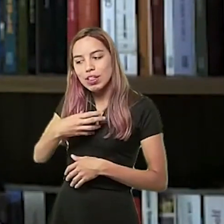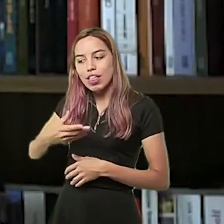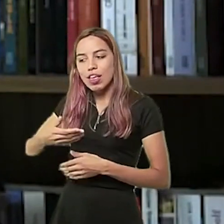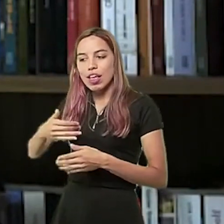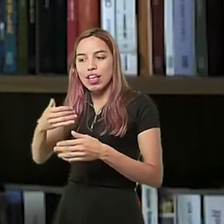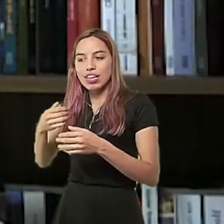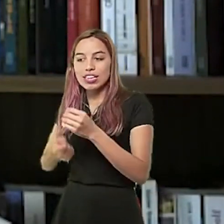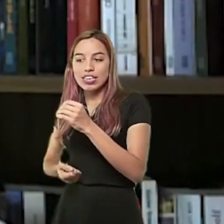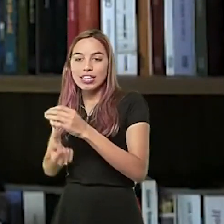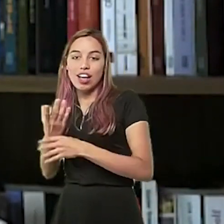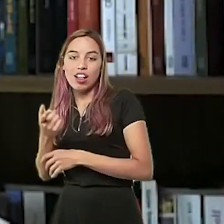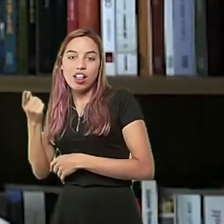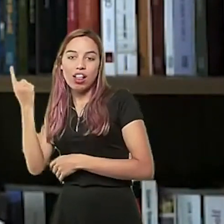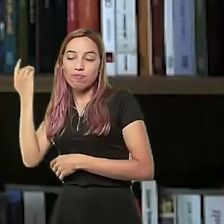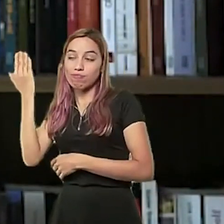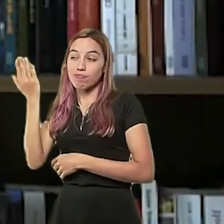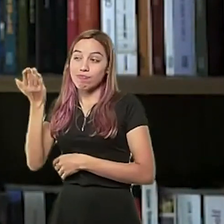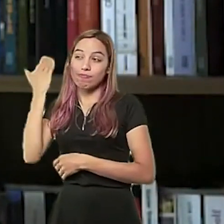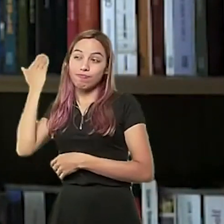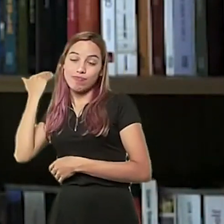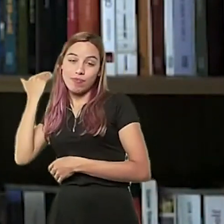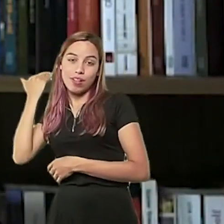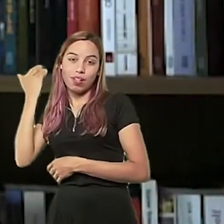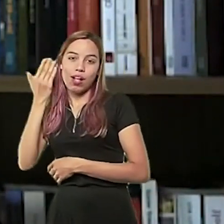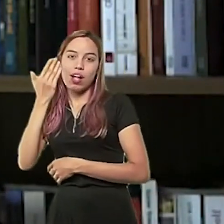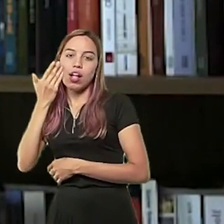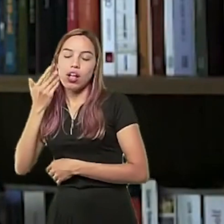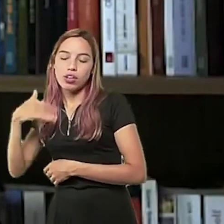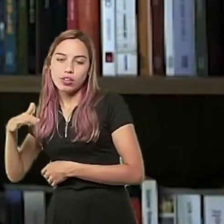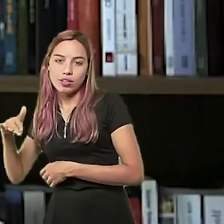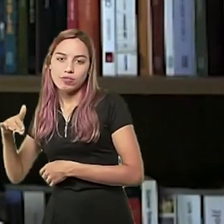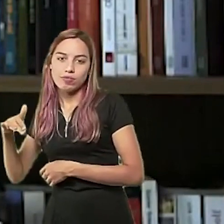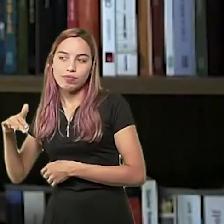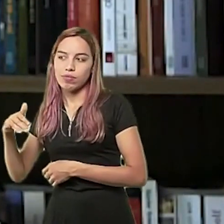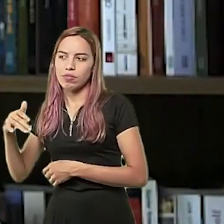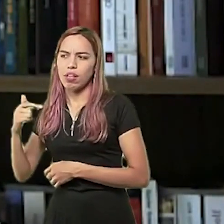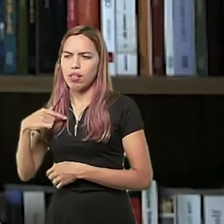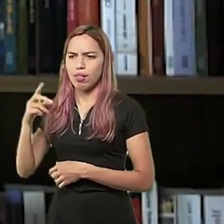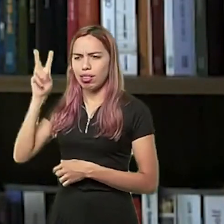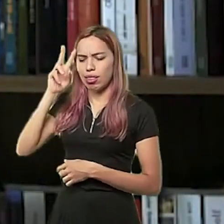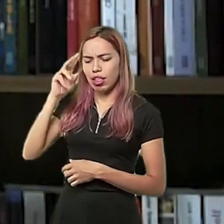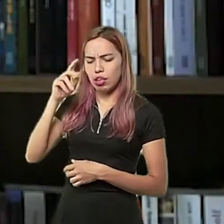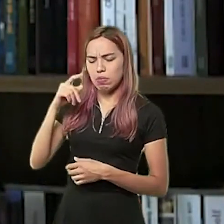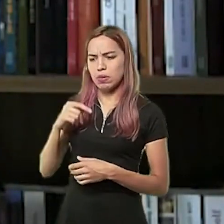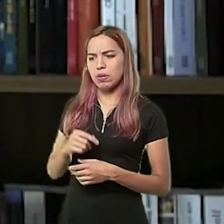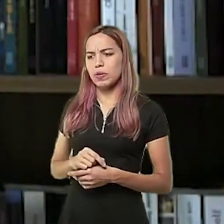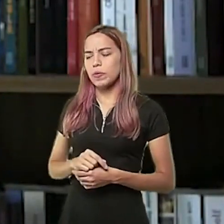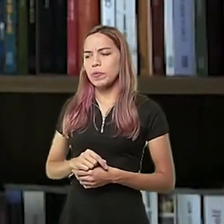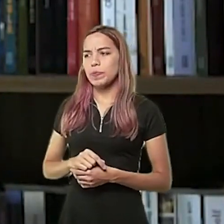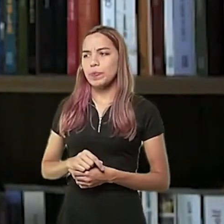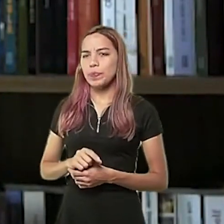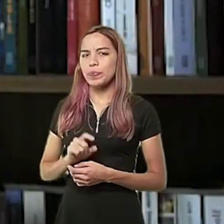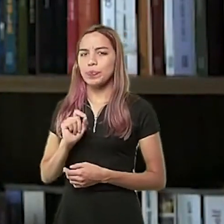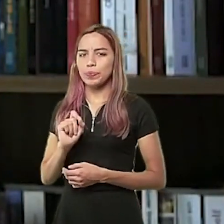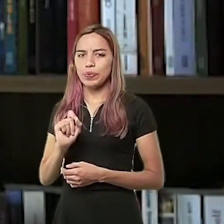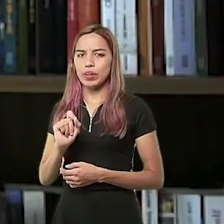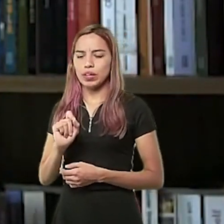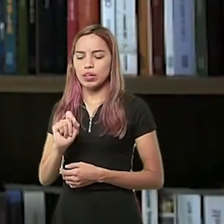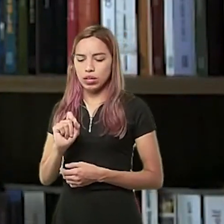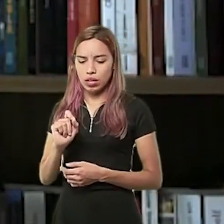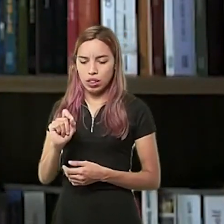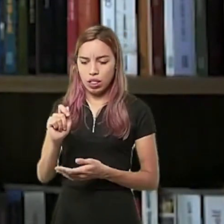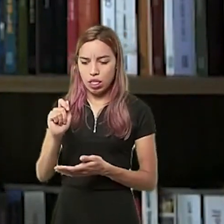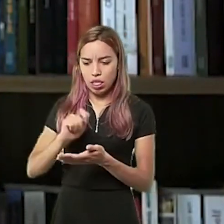Então, era um compromisso comigo mesmo. Eu lembro que eu tinha terminado de escrever a tese